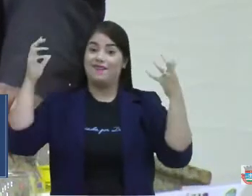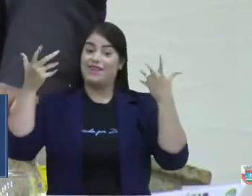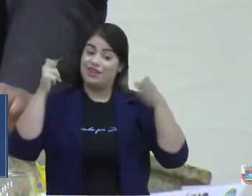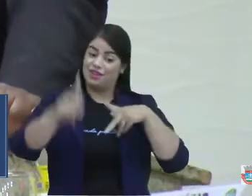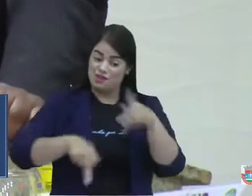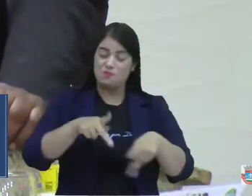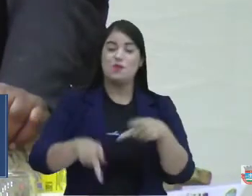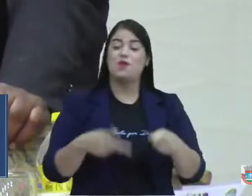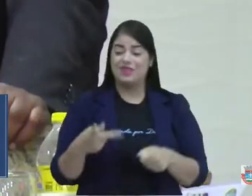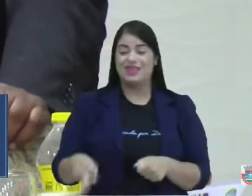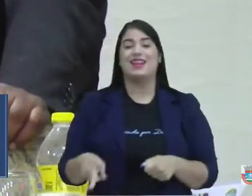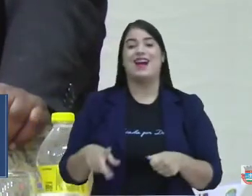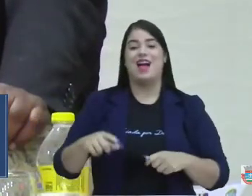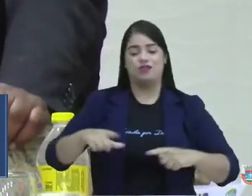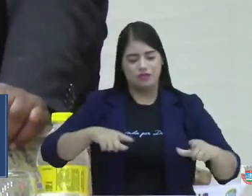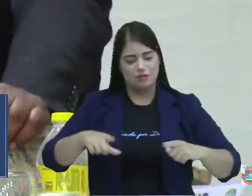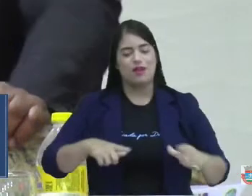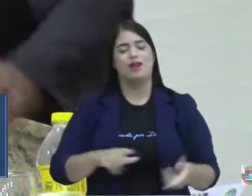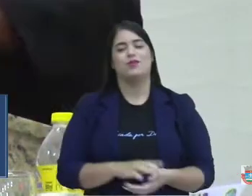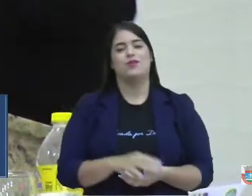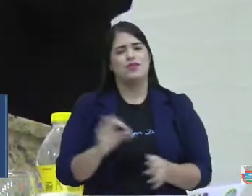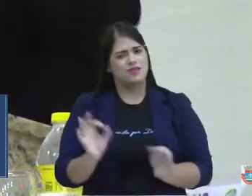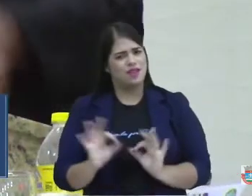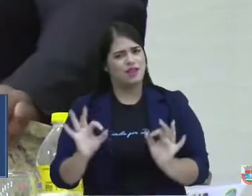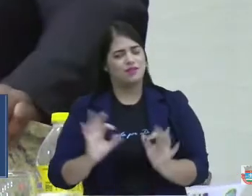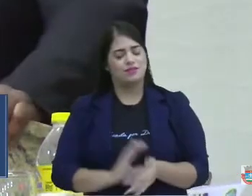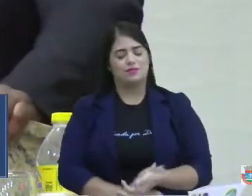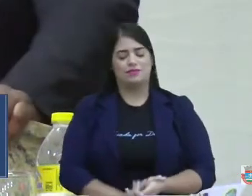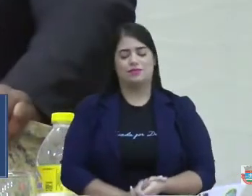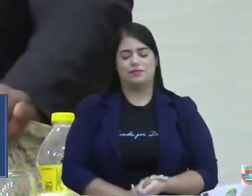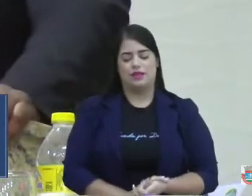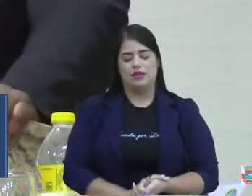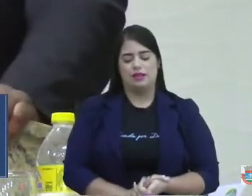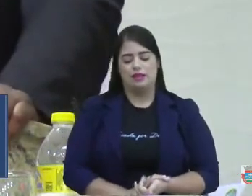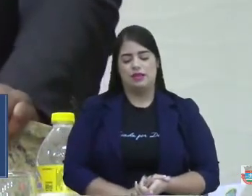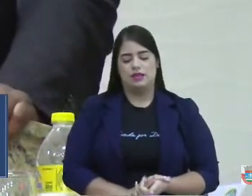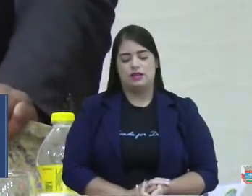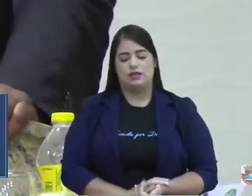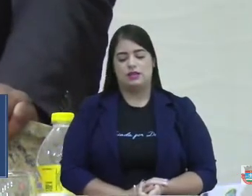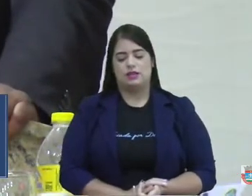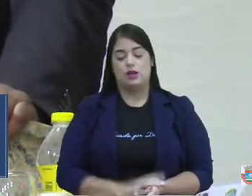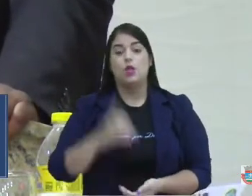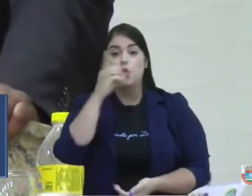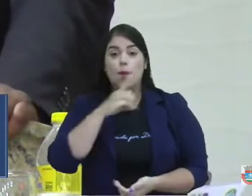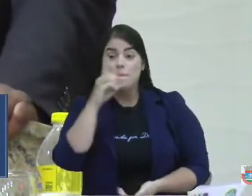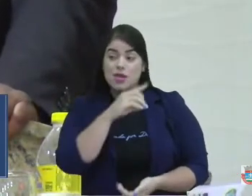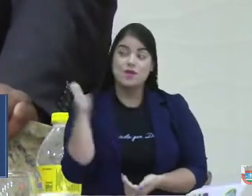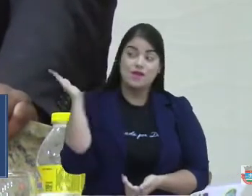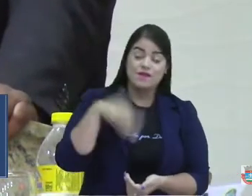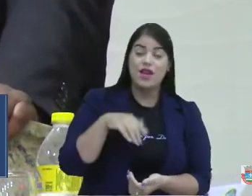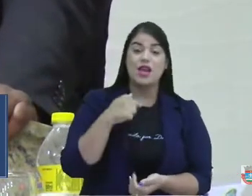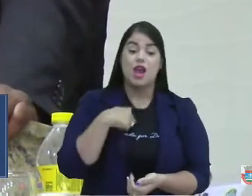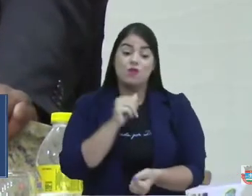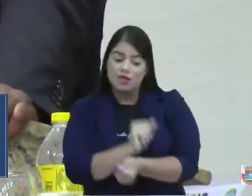comunidade, é do trabalhador. Tá certo? Será no próximo domingo, esperamos todos lá.